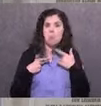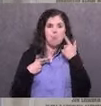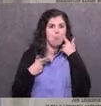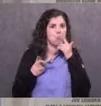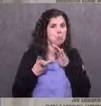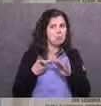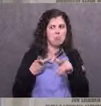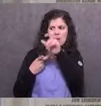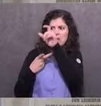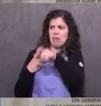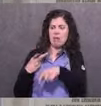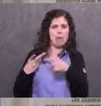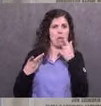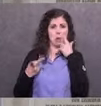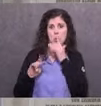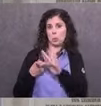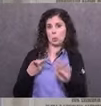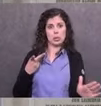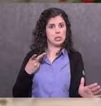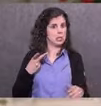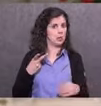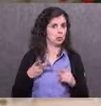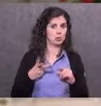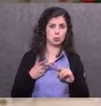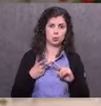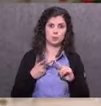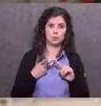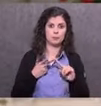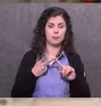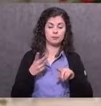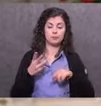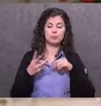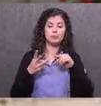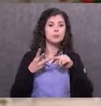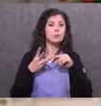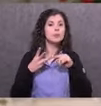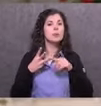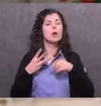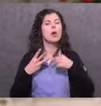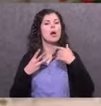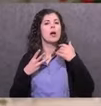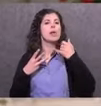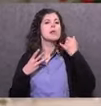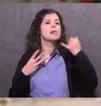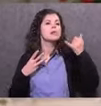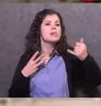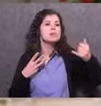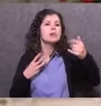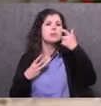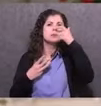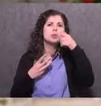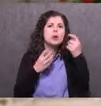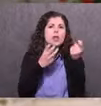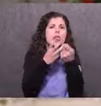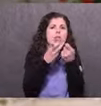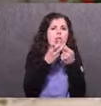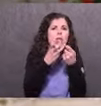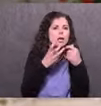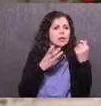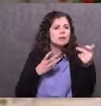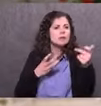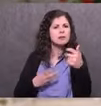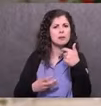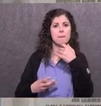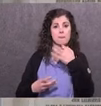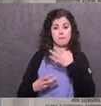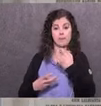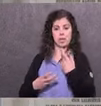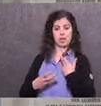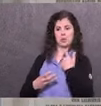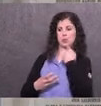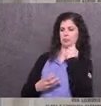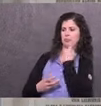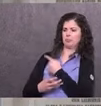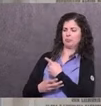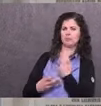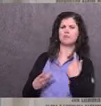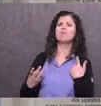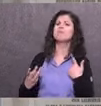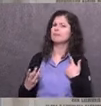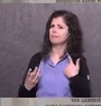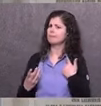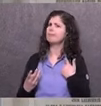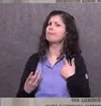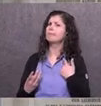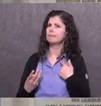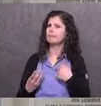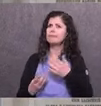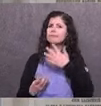homem. Pouco depois, aproximaram-se os que ali estavam e disseram a Pedro: com certeza